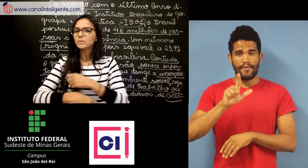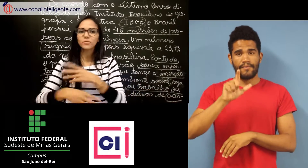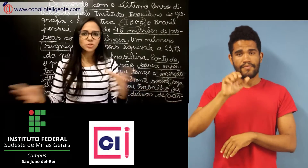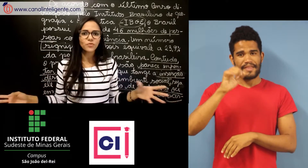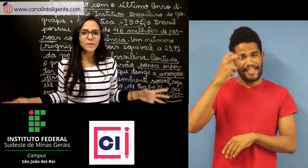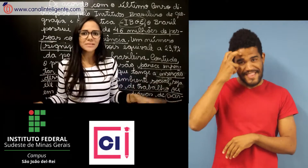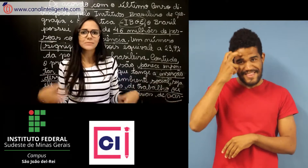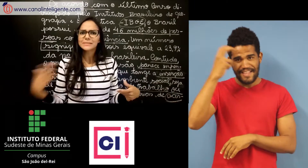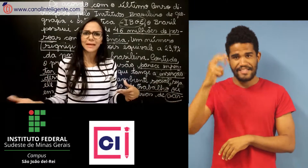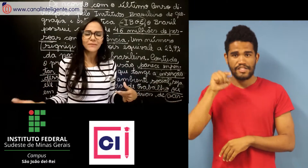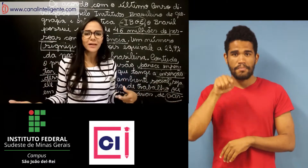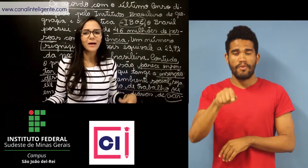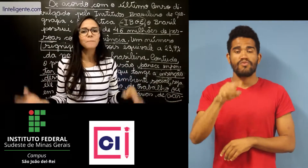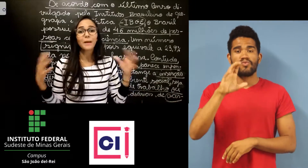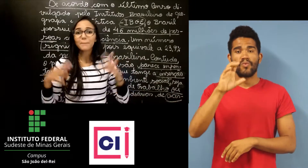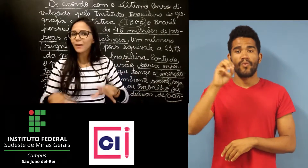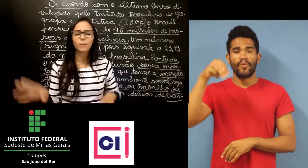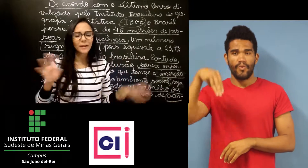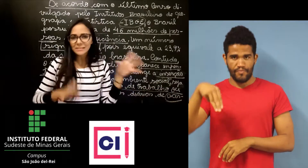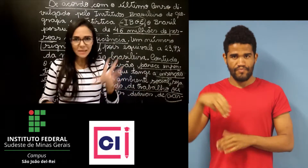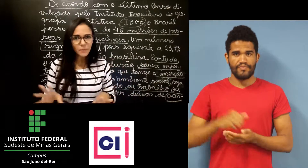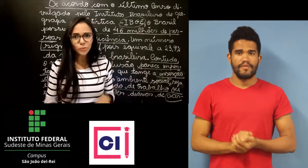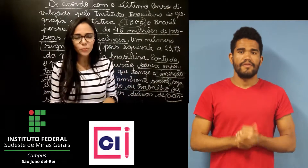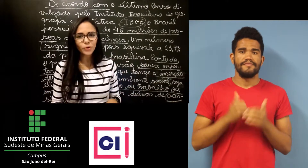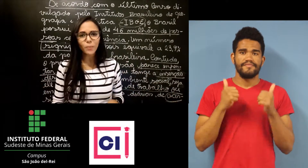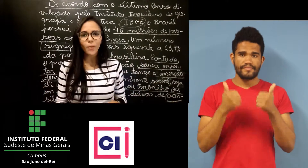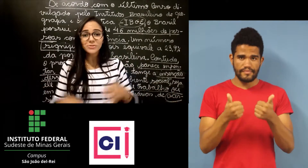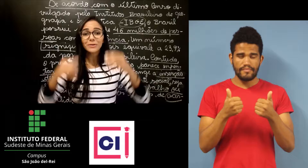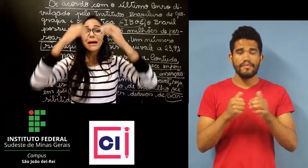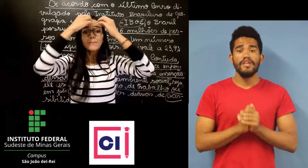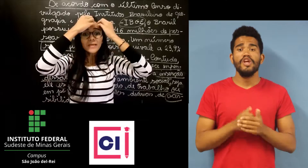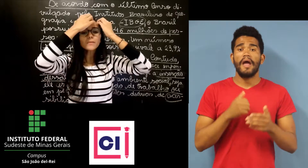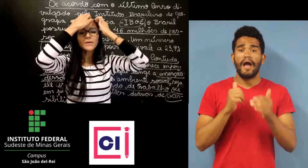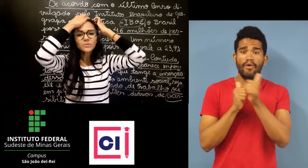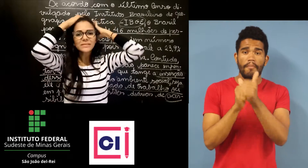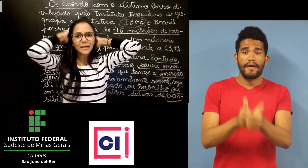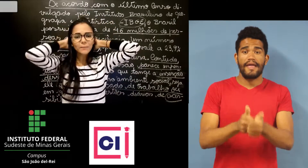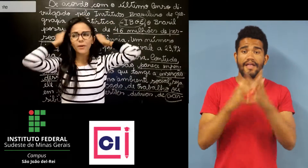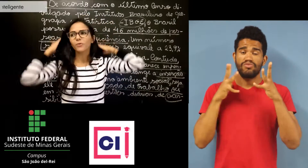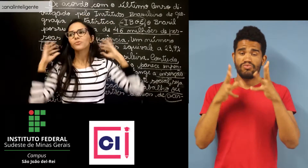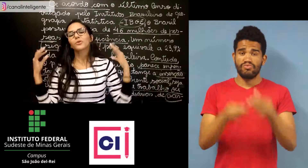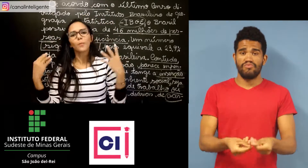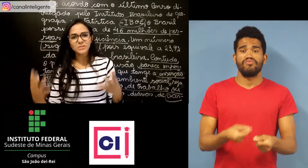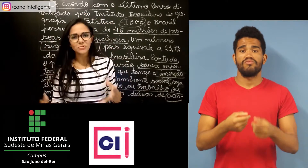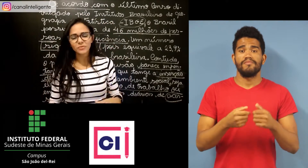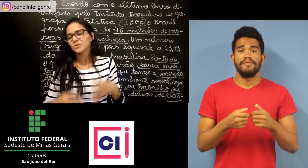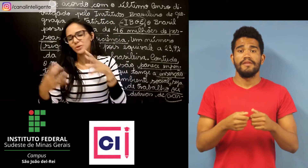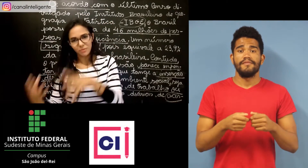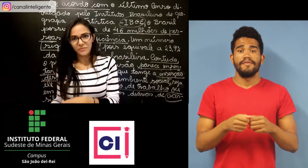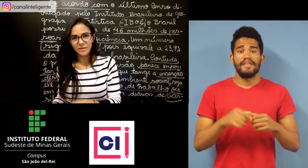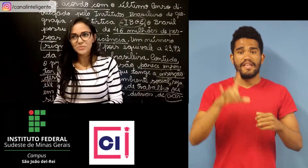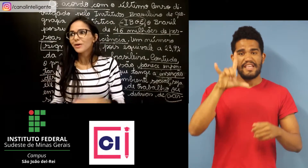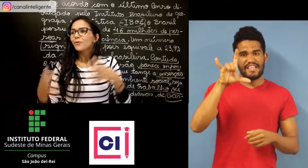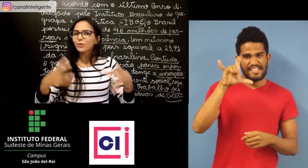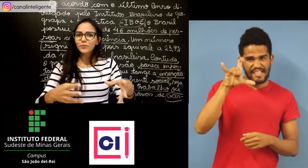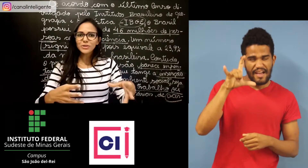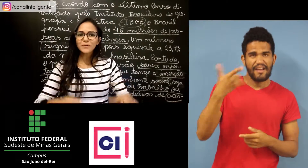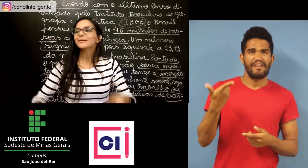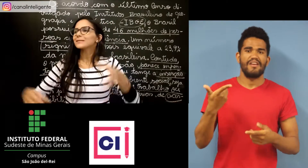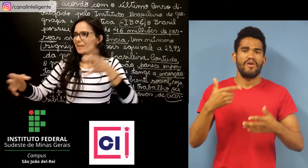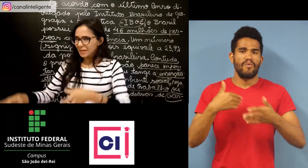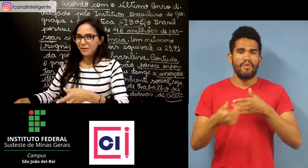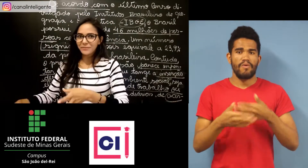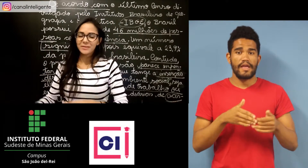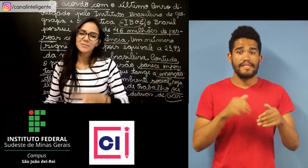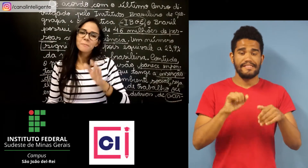conteúdo, sempre fonte de informação. Se inscreve lá para acompanhar sempre tudo que eu posto. Principalmente no Instagram, que eu, quando estou postando o vídeo, eu aviso. Quando o